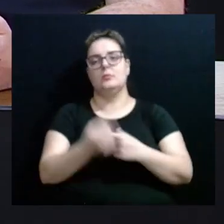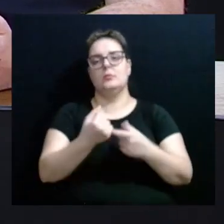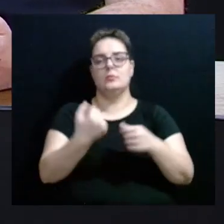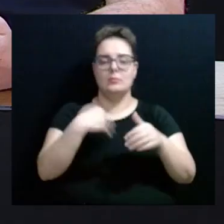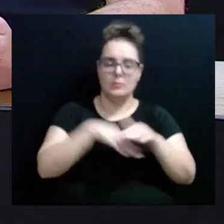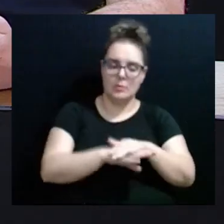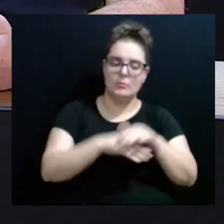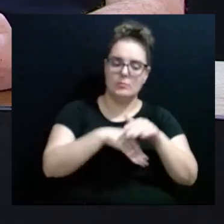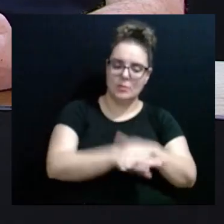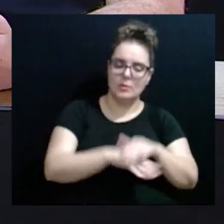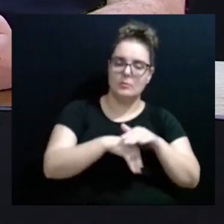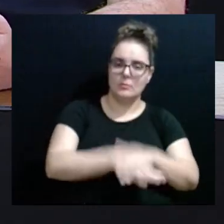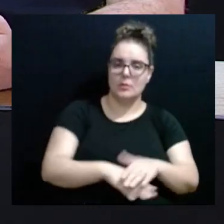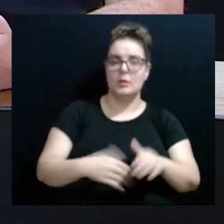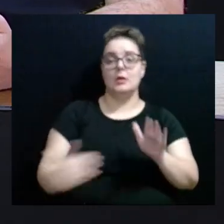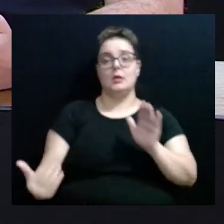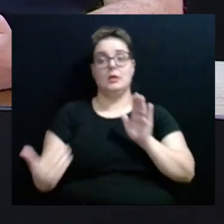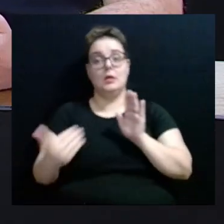guardando ali uma reserva,